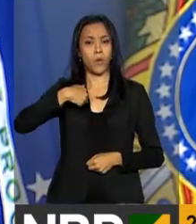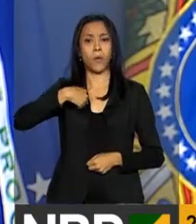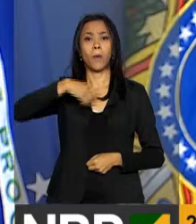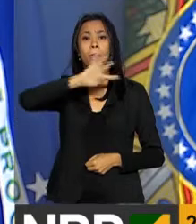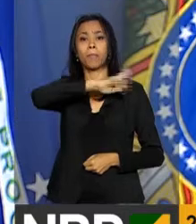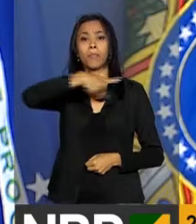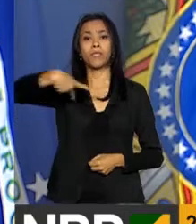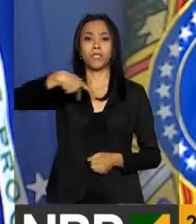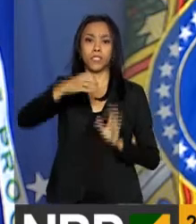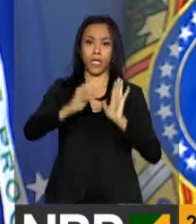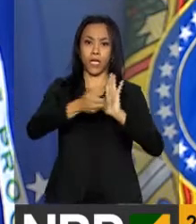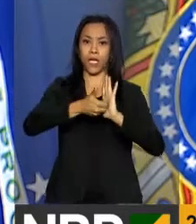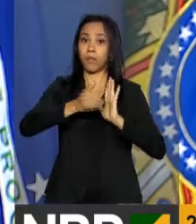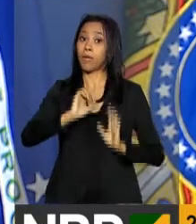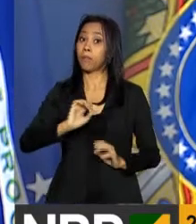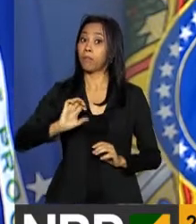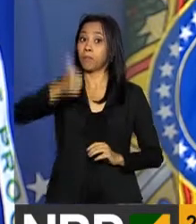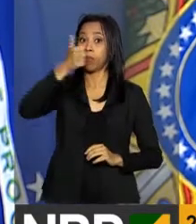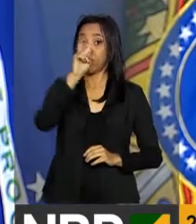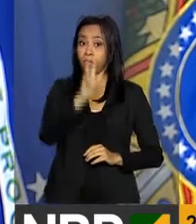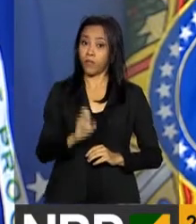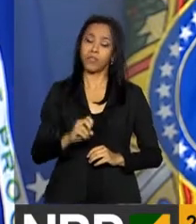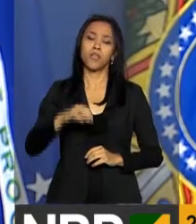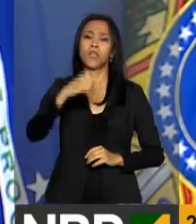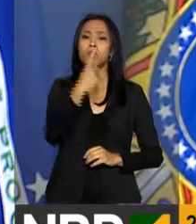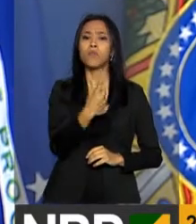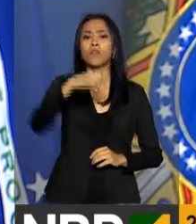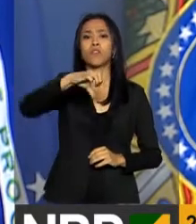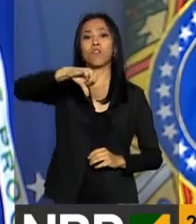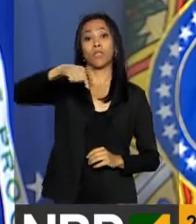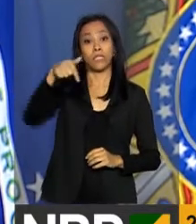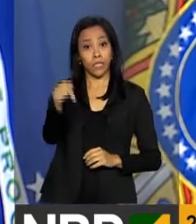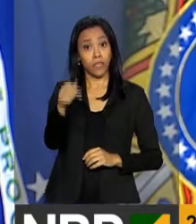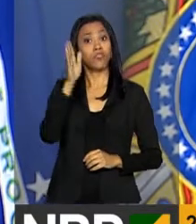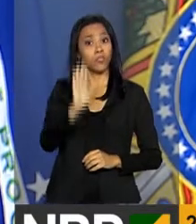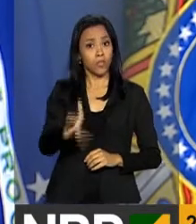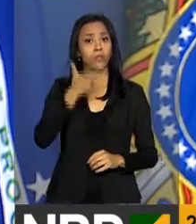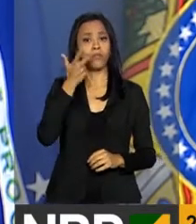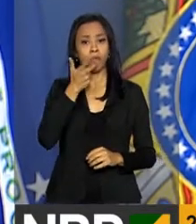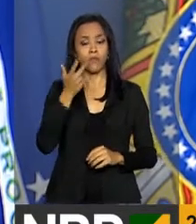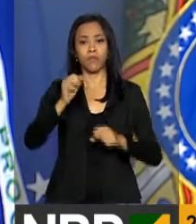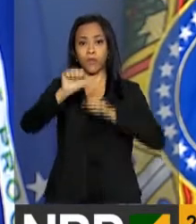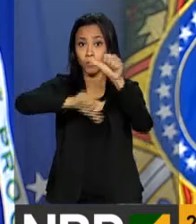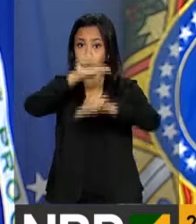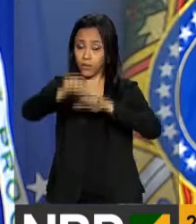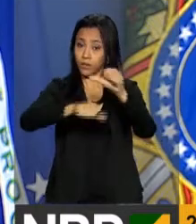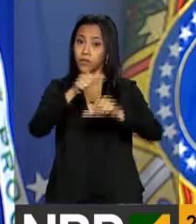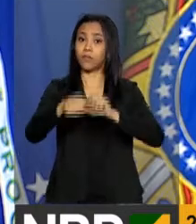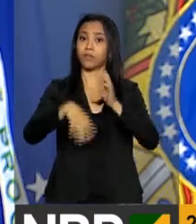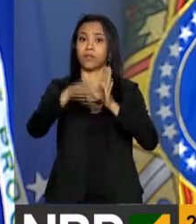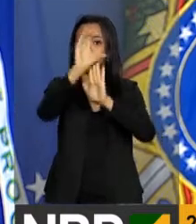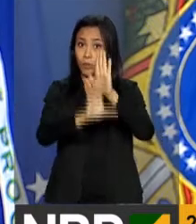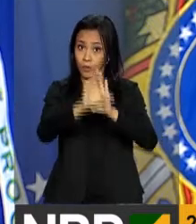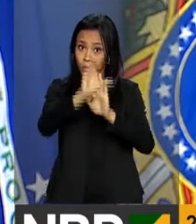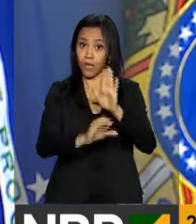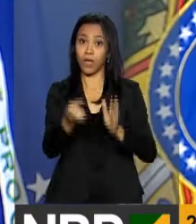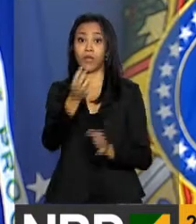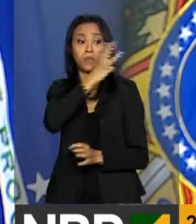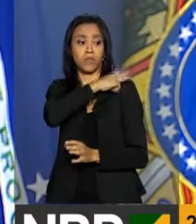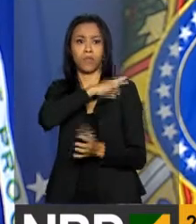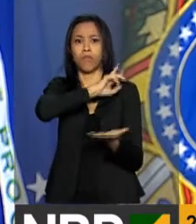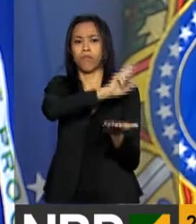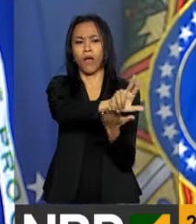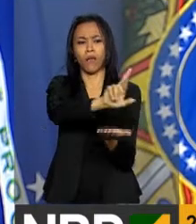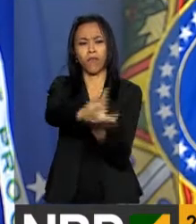vez em 1997 já se falava da reforma do ensino médio inúmeros projetos foram apresentados